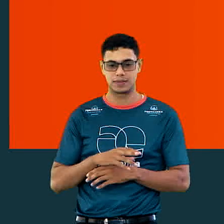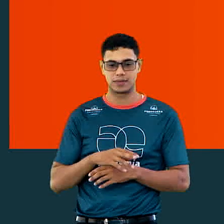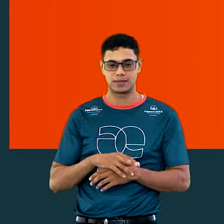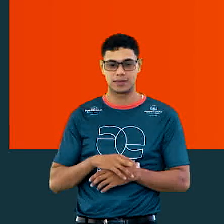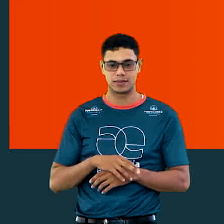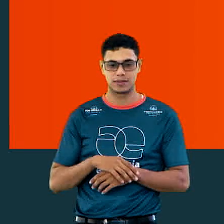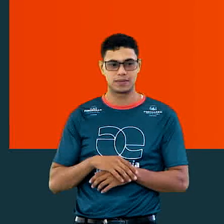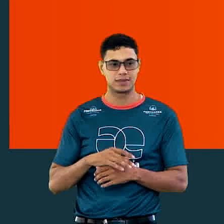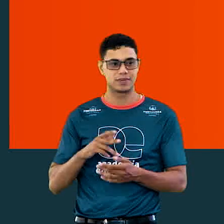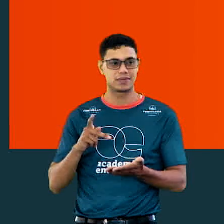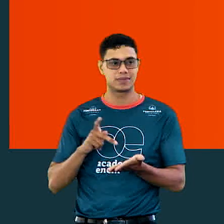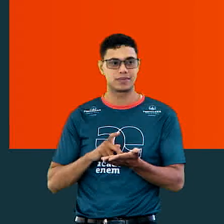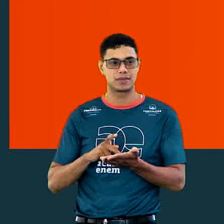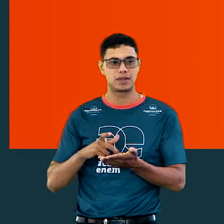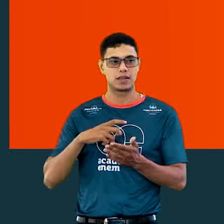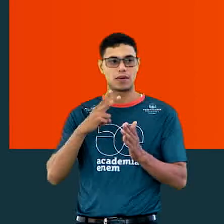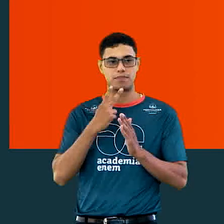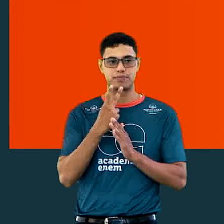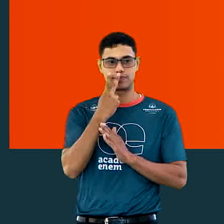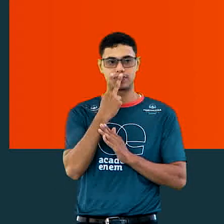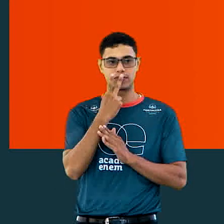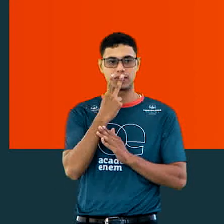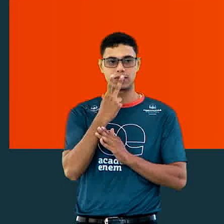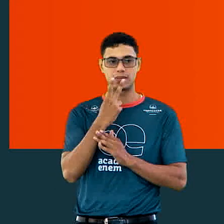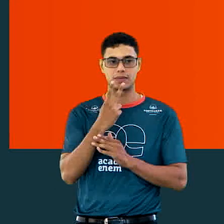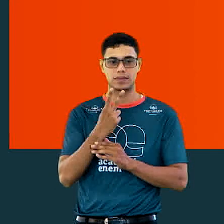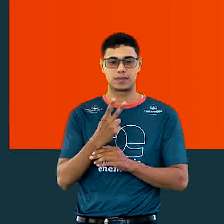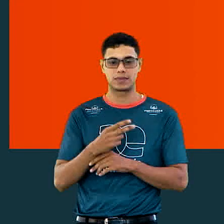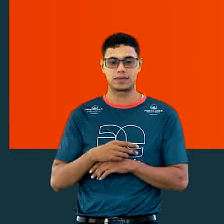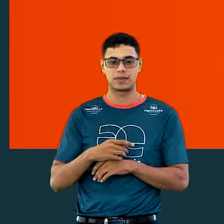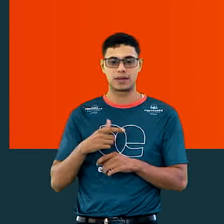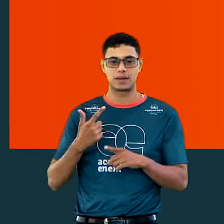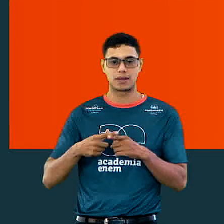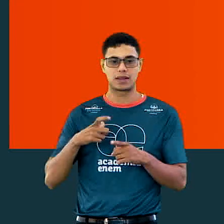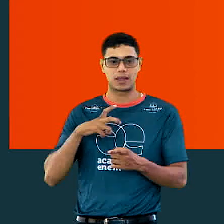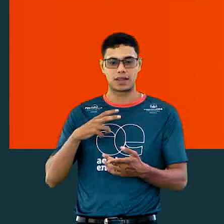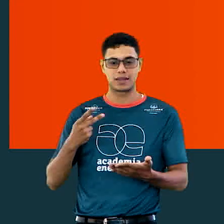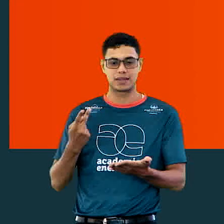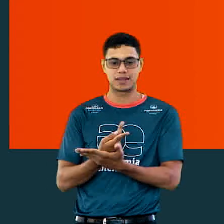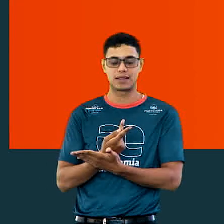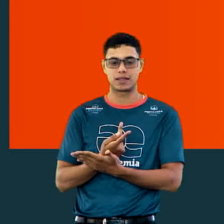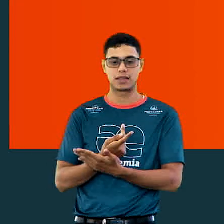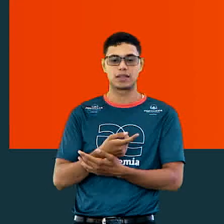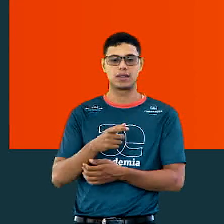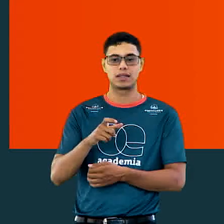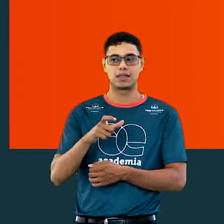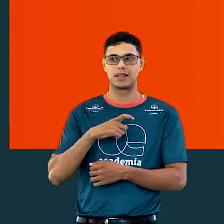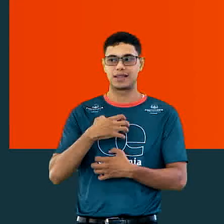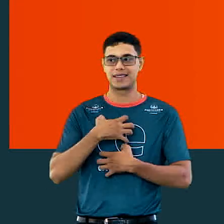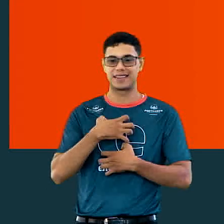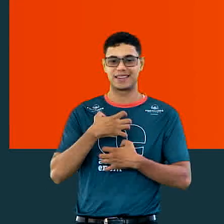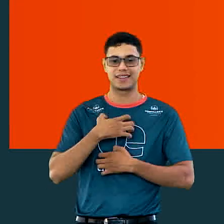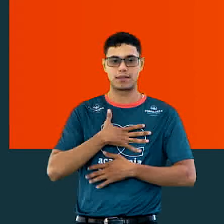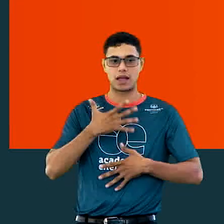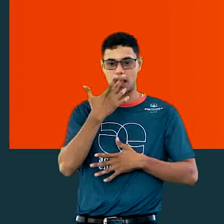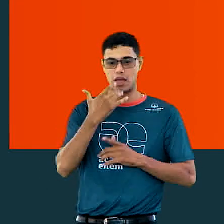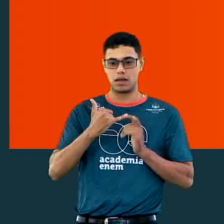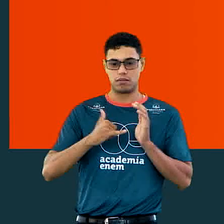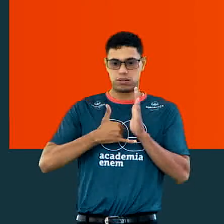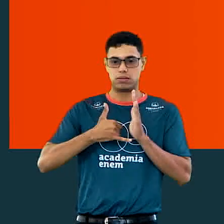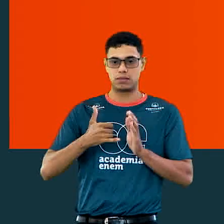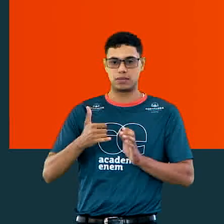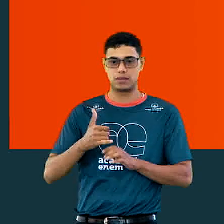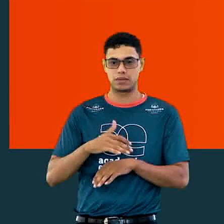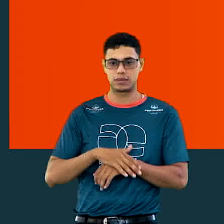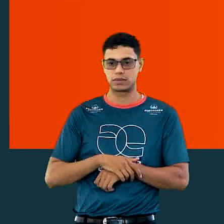tomada, Deus me livre, né? Não vou fazer isso não. Mas se isso acontecesse, eu teria a sensação de um choque. E